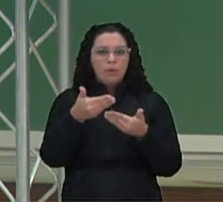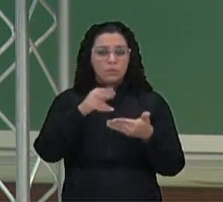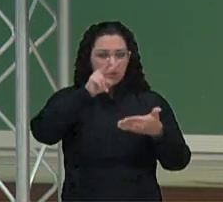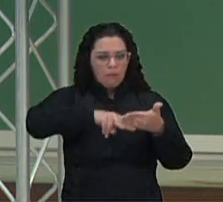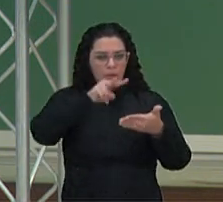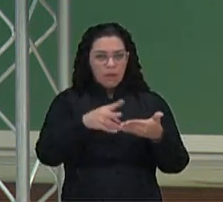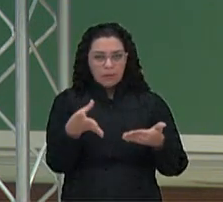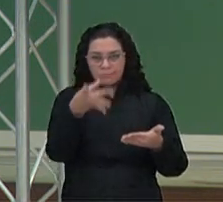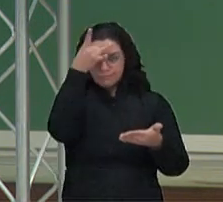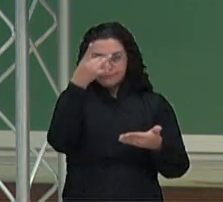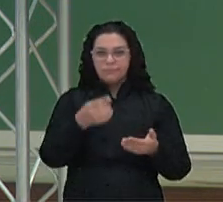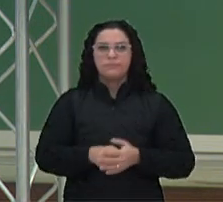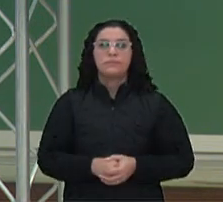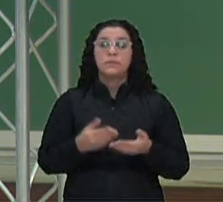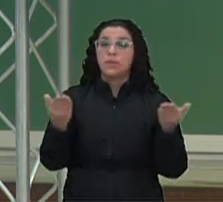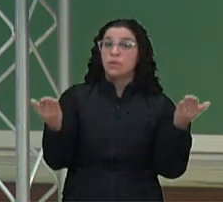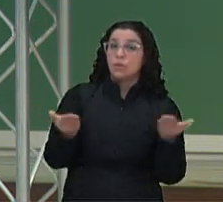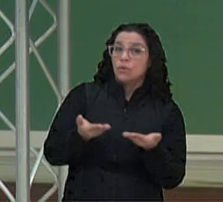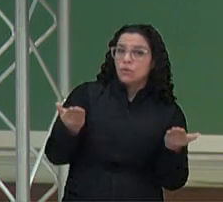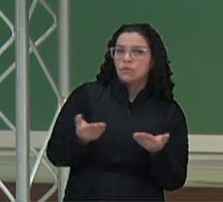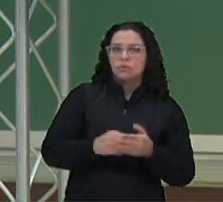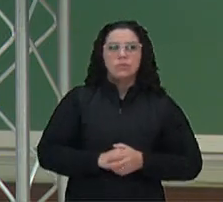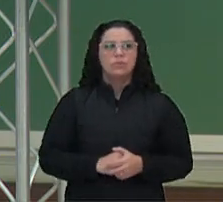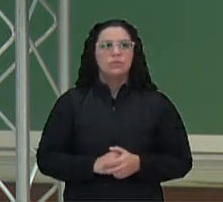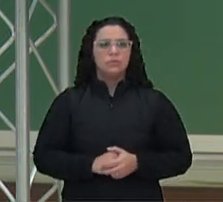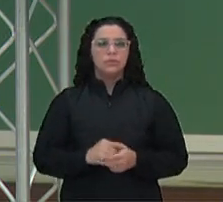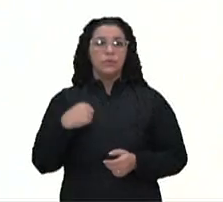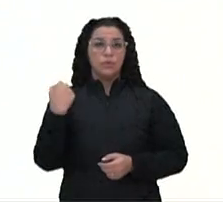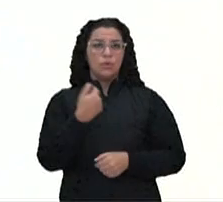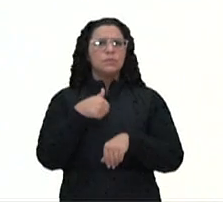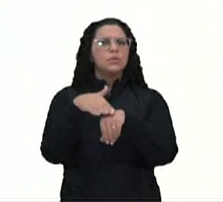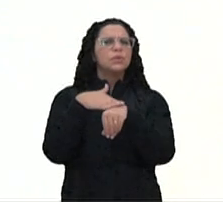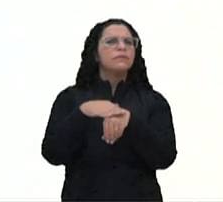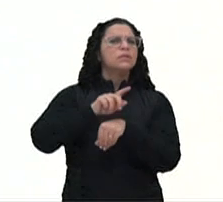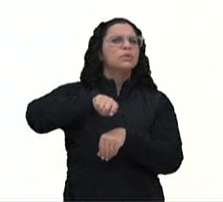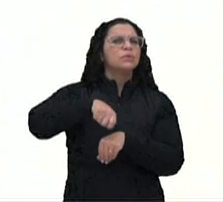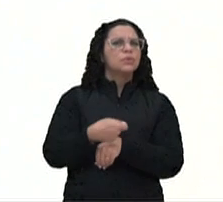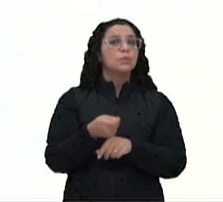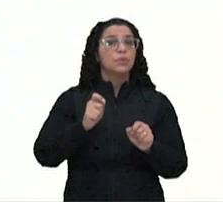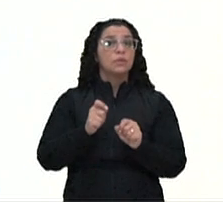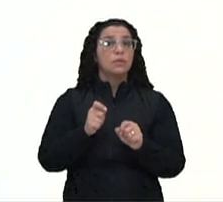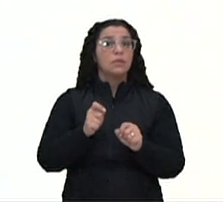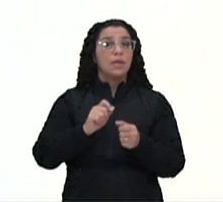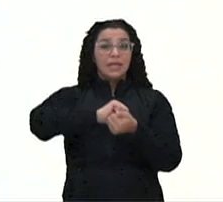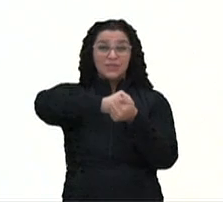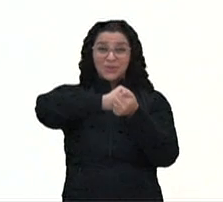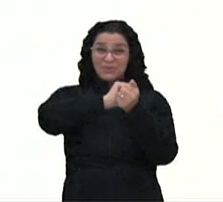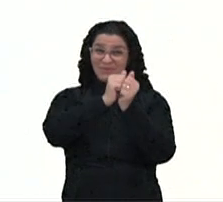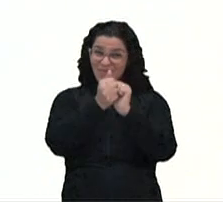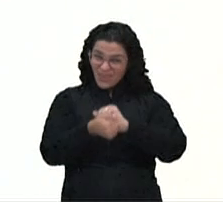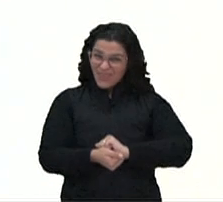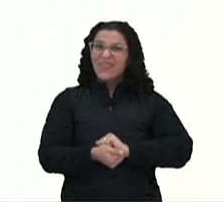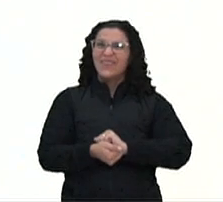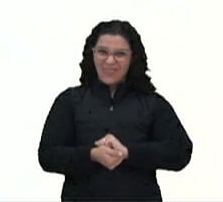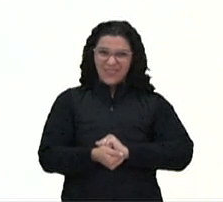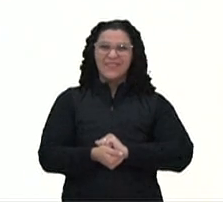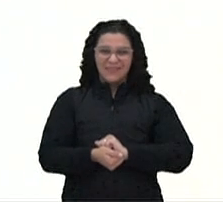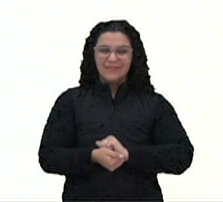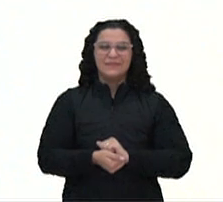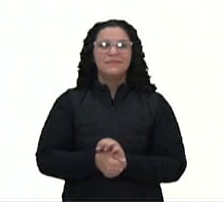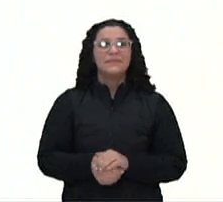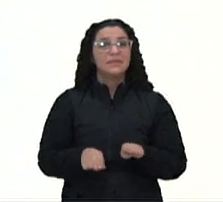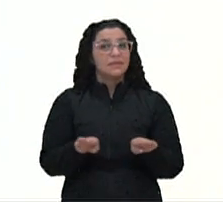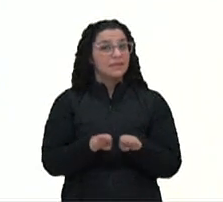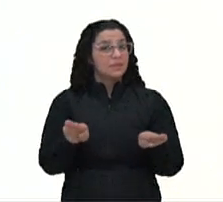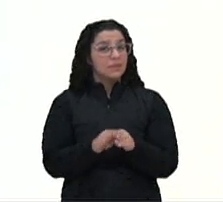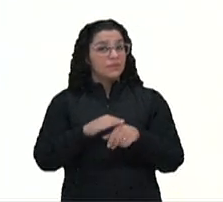ok? E na aula de hoje, nós iremos conversar um pouco sobre alguns esportes, tá? A gente vai falar um